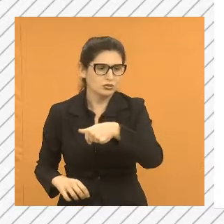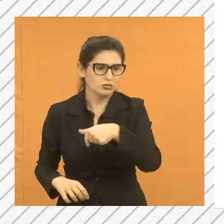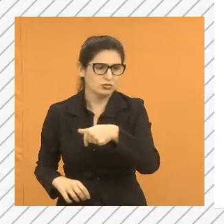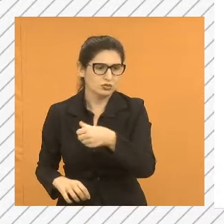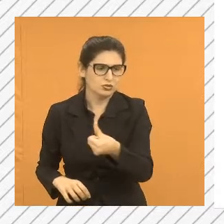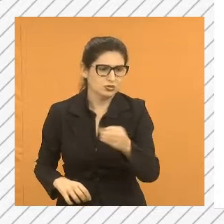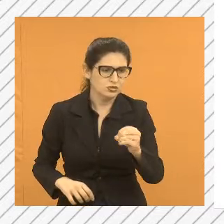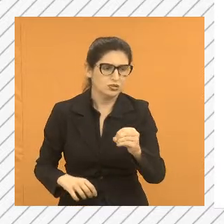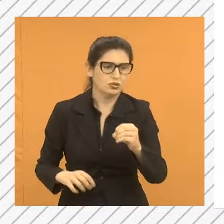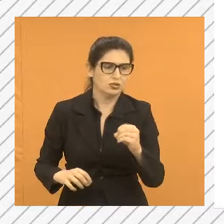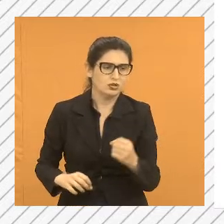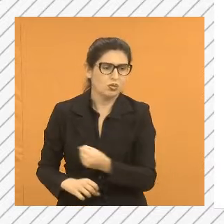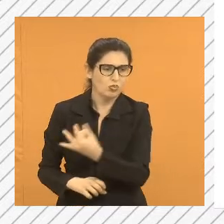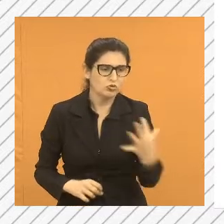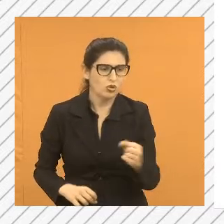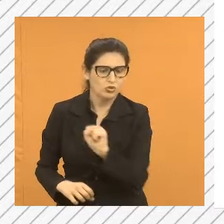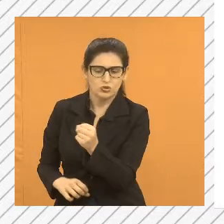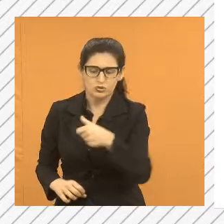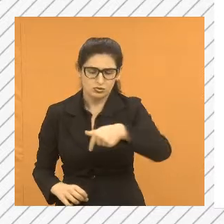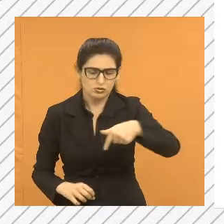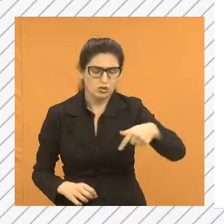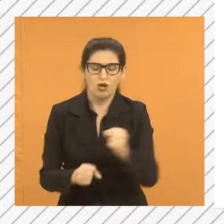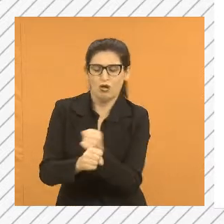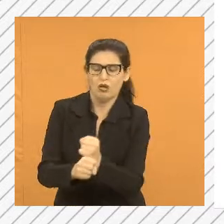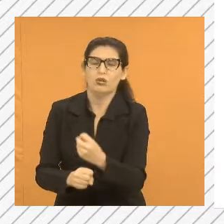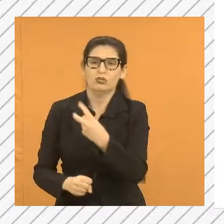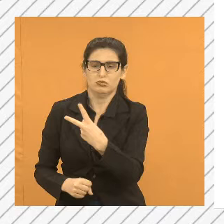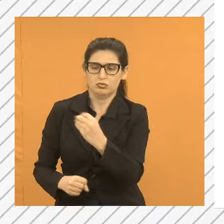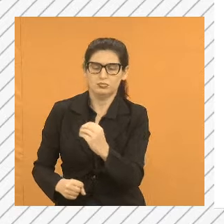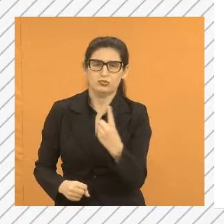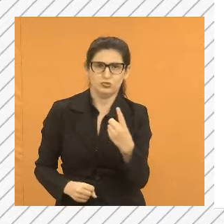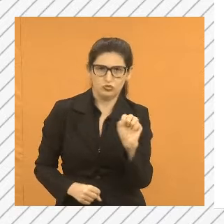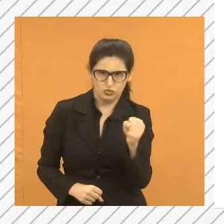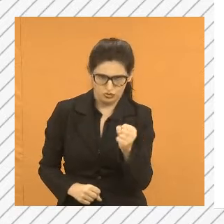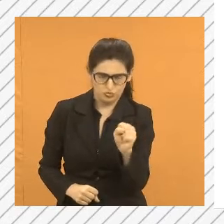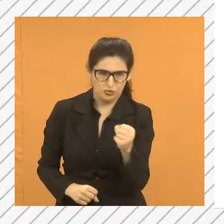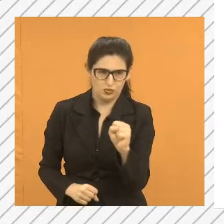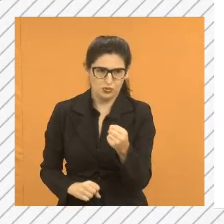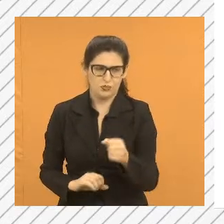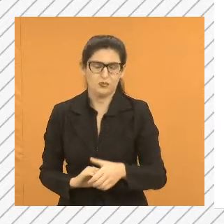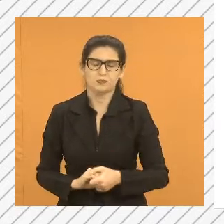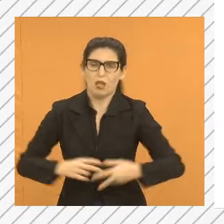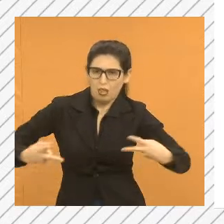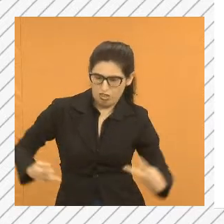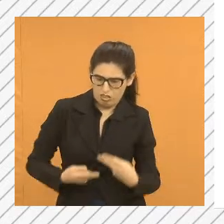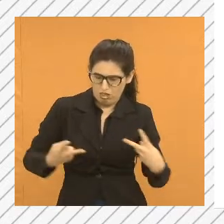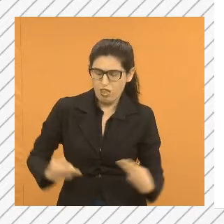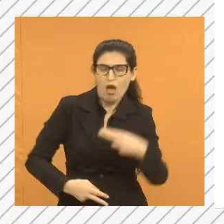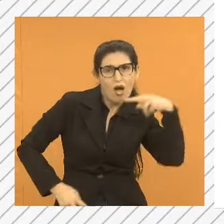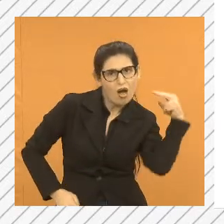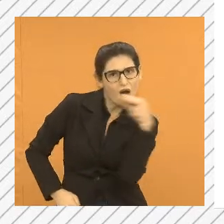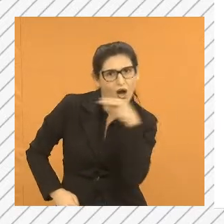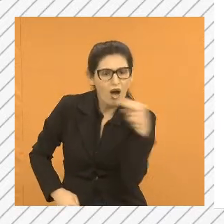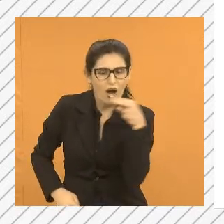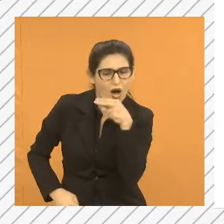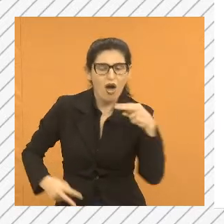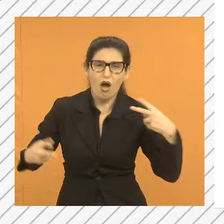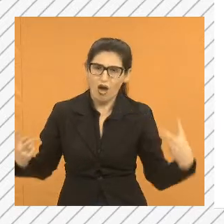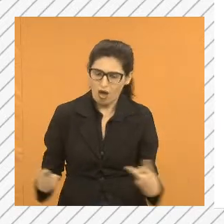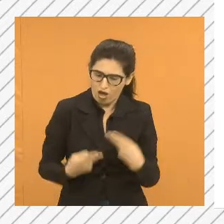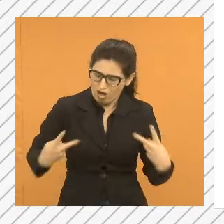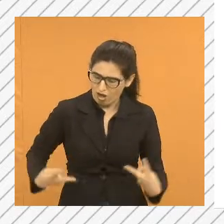877 realizadas no ano de 2018. Considerando as cirurgias de urgência também, que